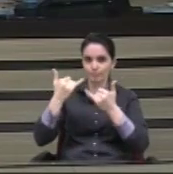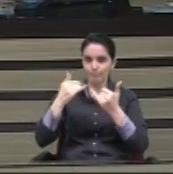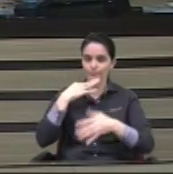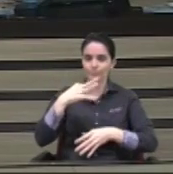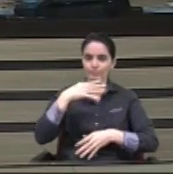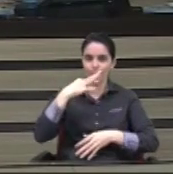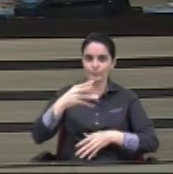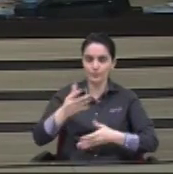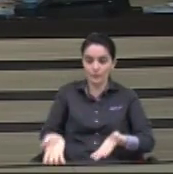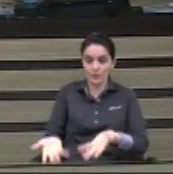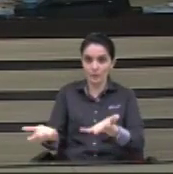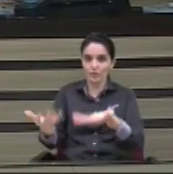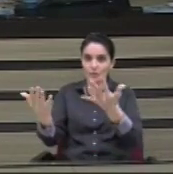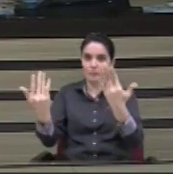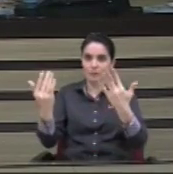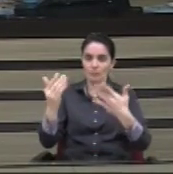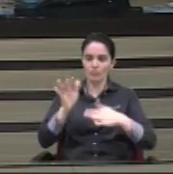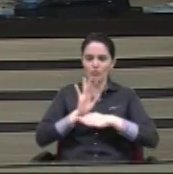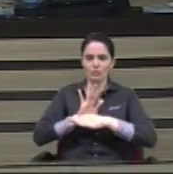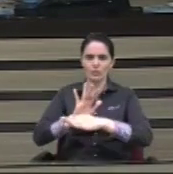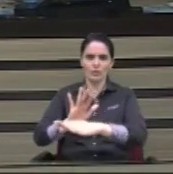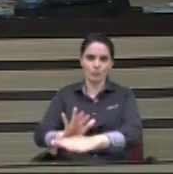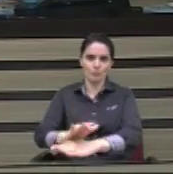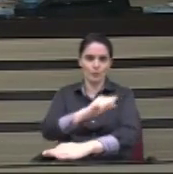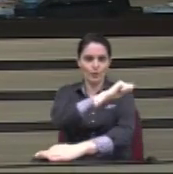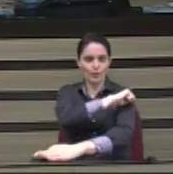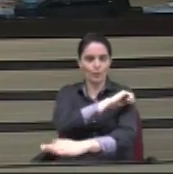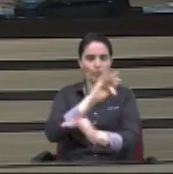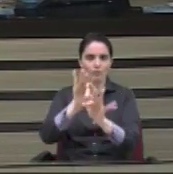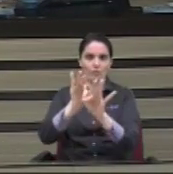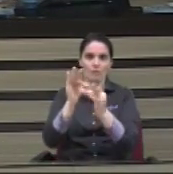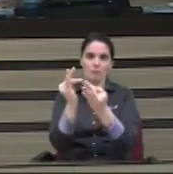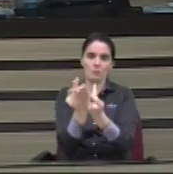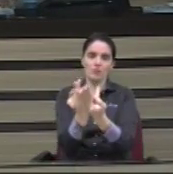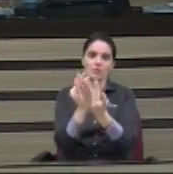incentiva a solidariedade, alunos e familiares.